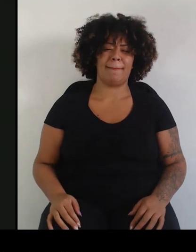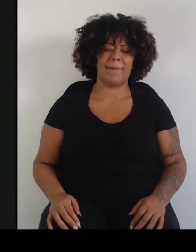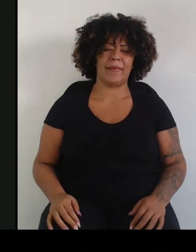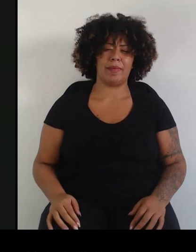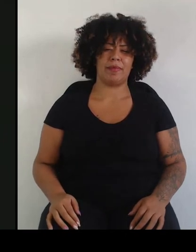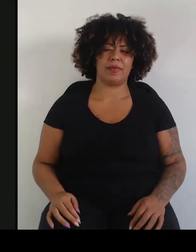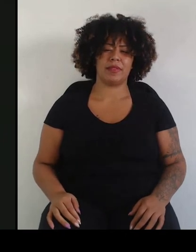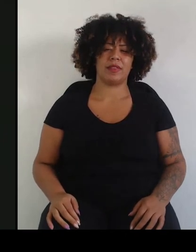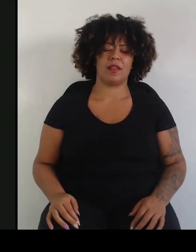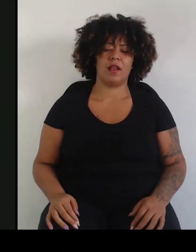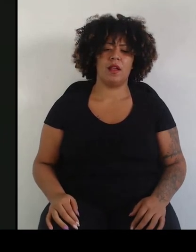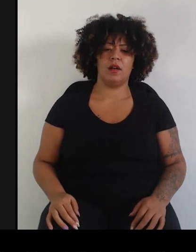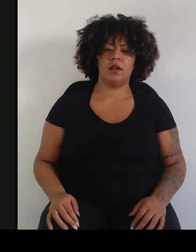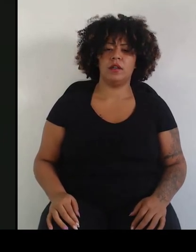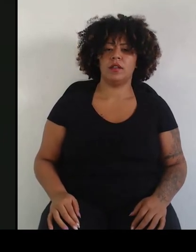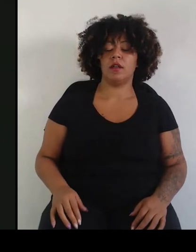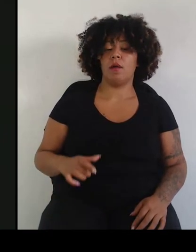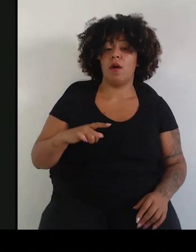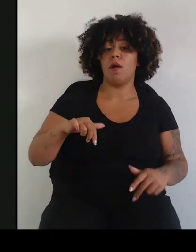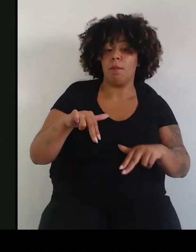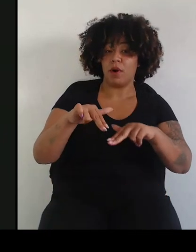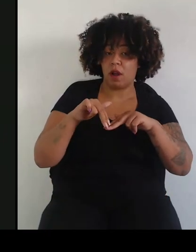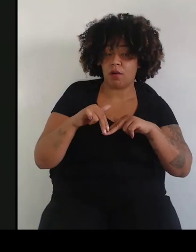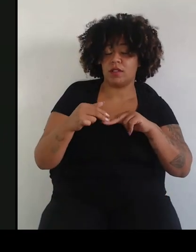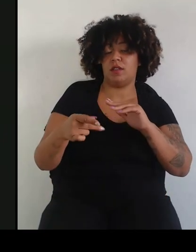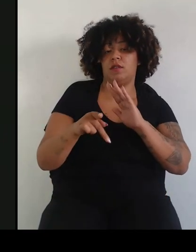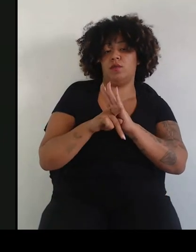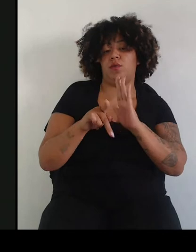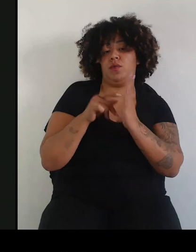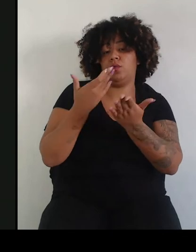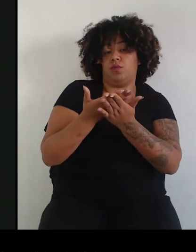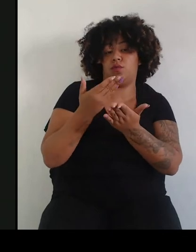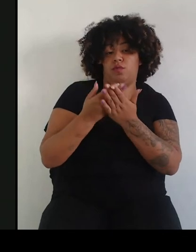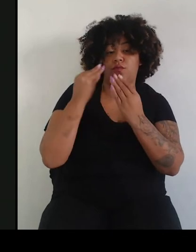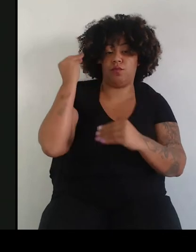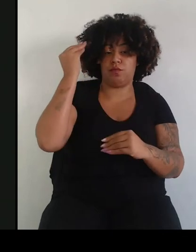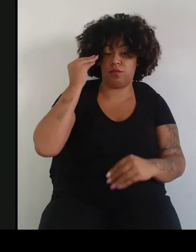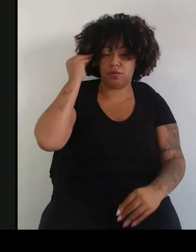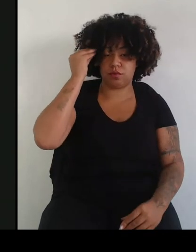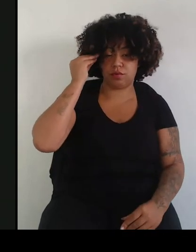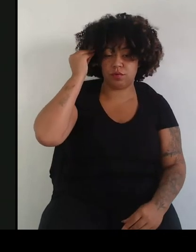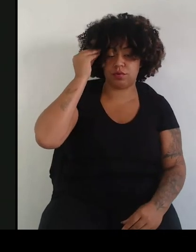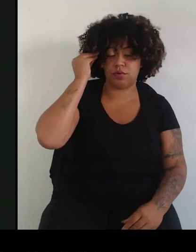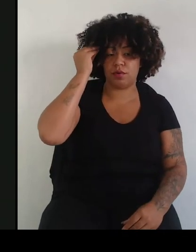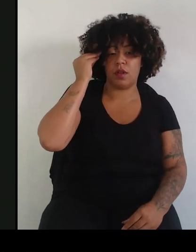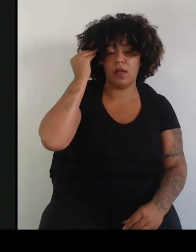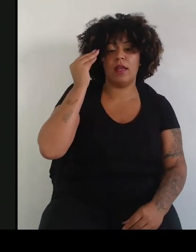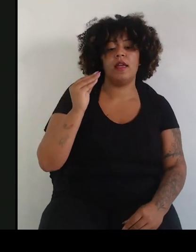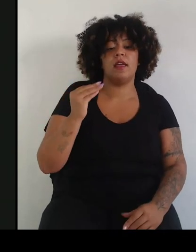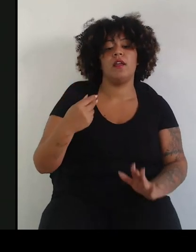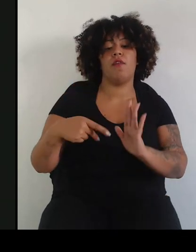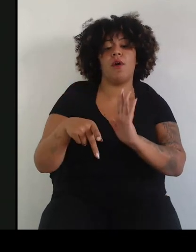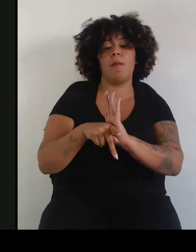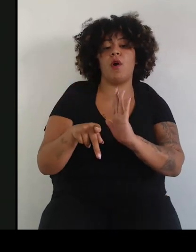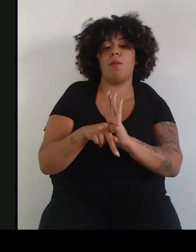de objeto da psicanálise no totem e Tabu de 1912 de Freud